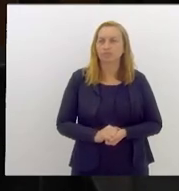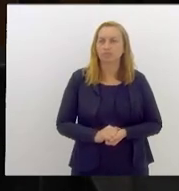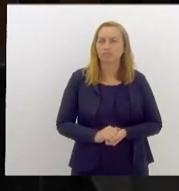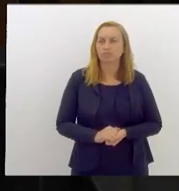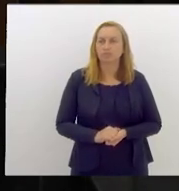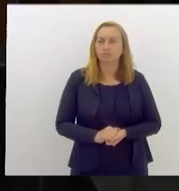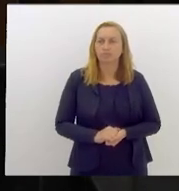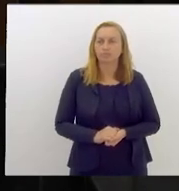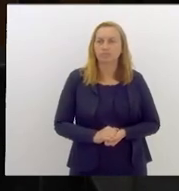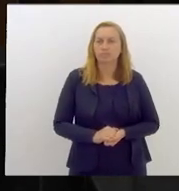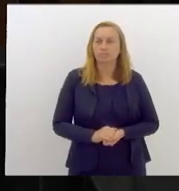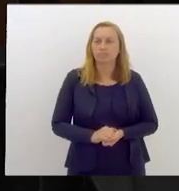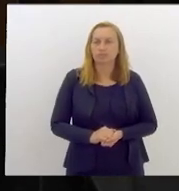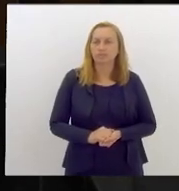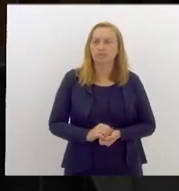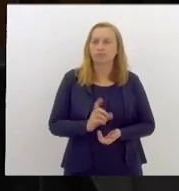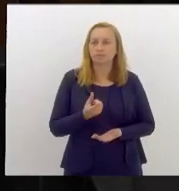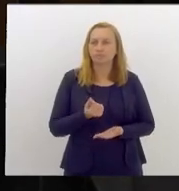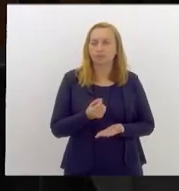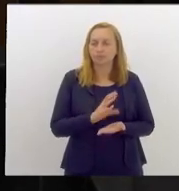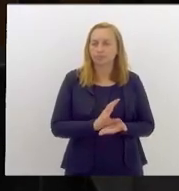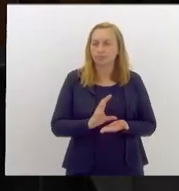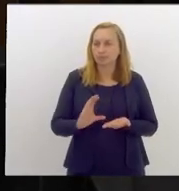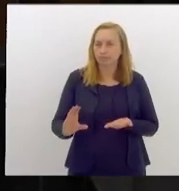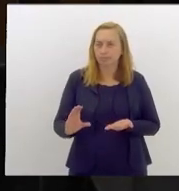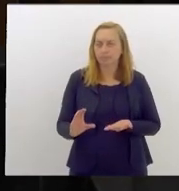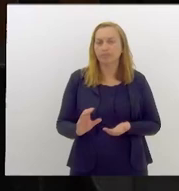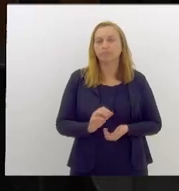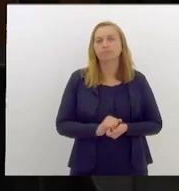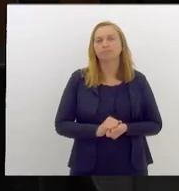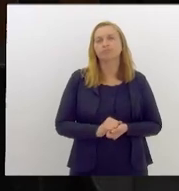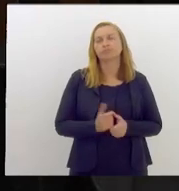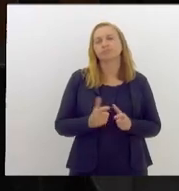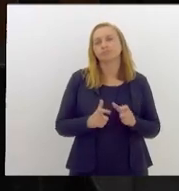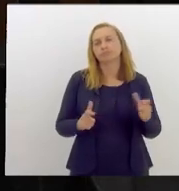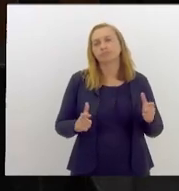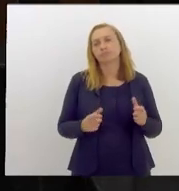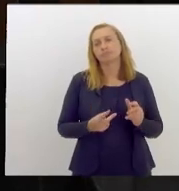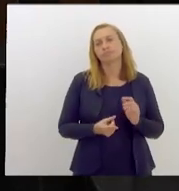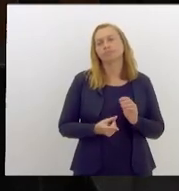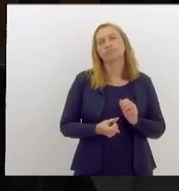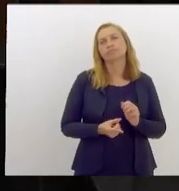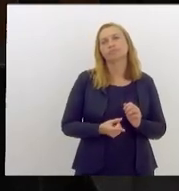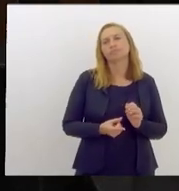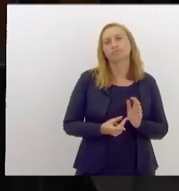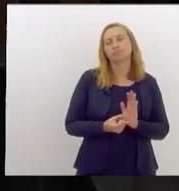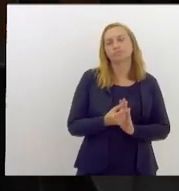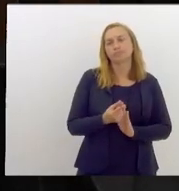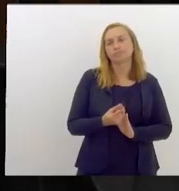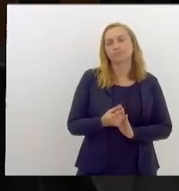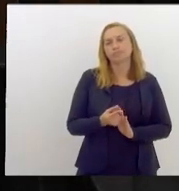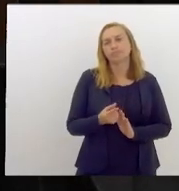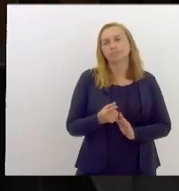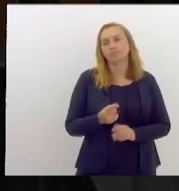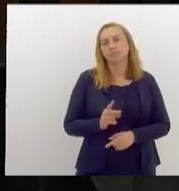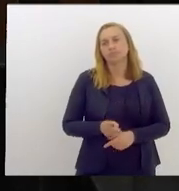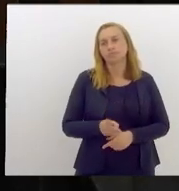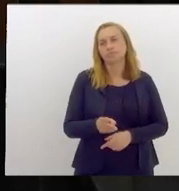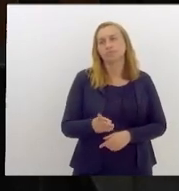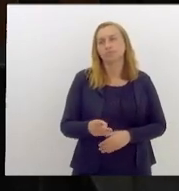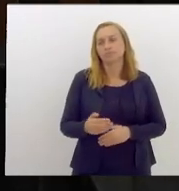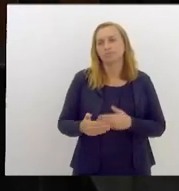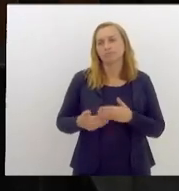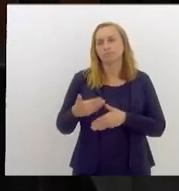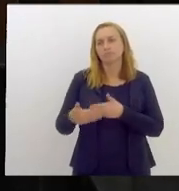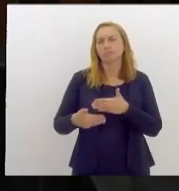de um repasse crescente de recursos ao ceperj para manter o processo